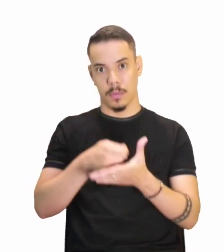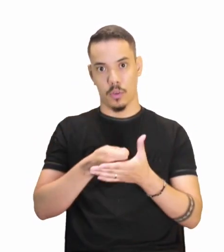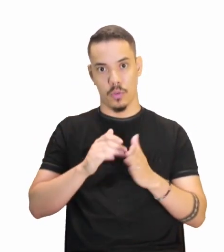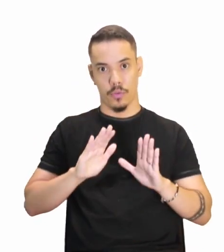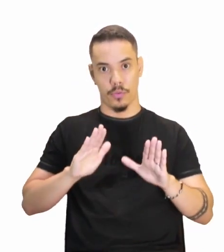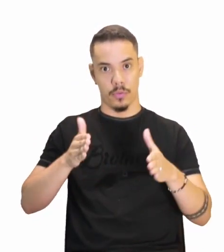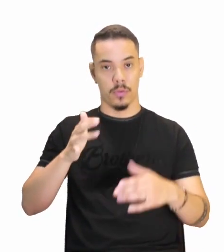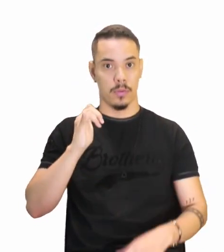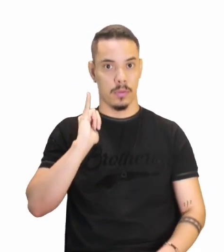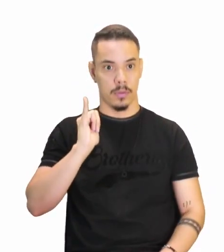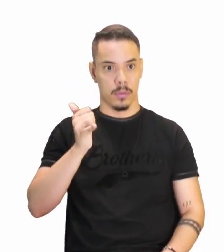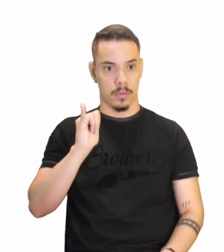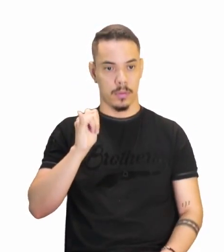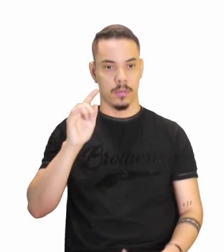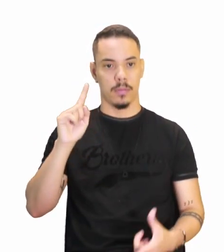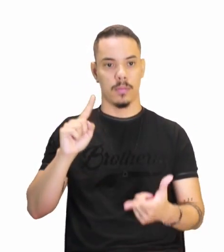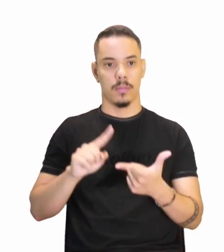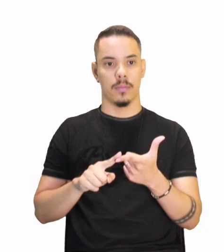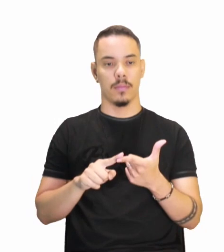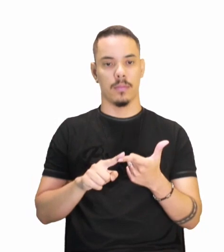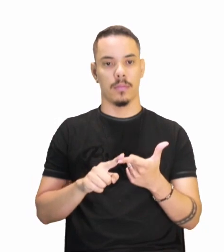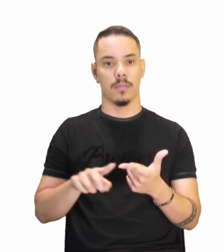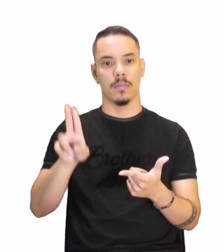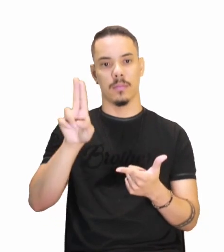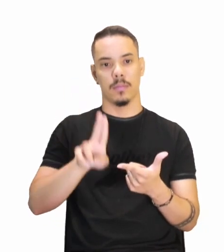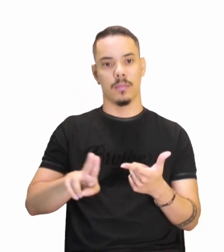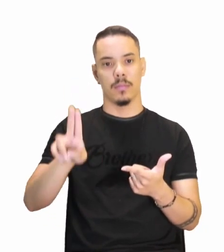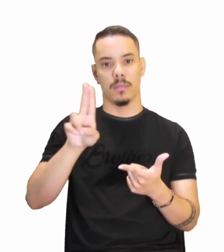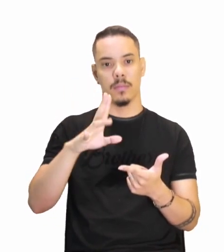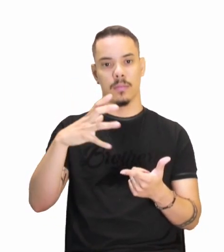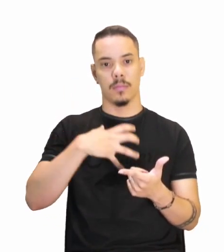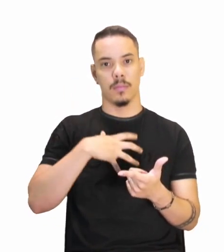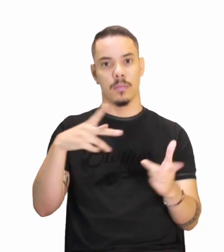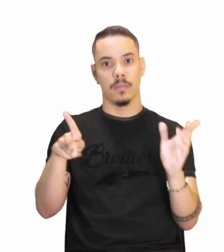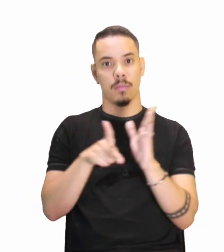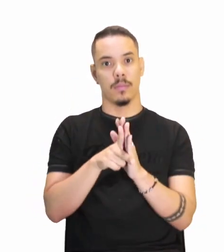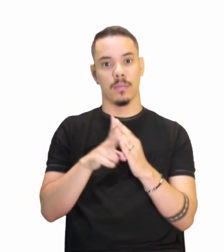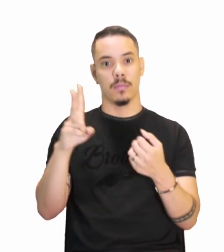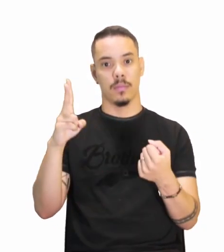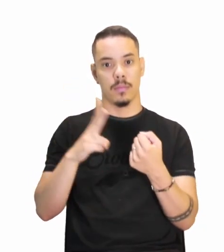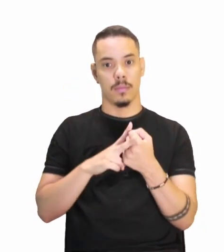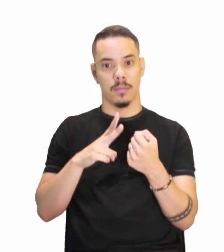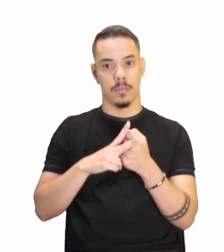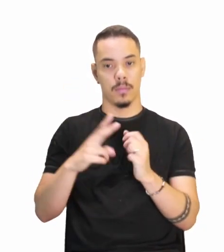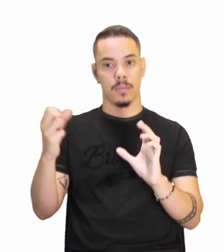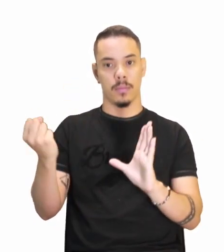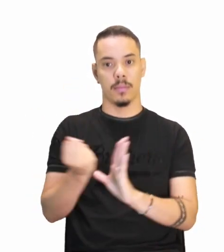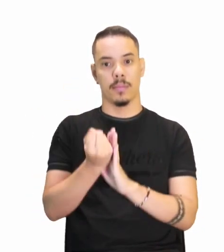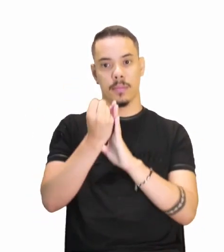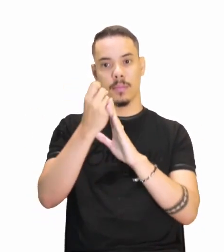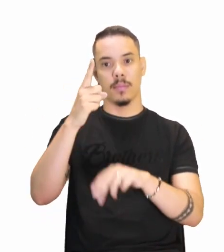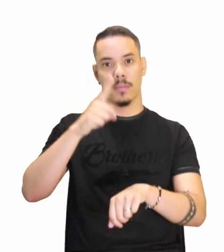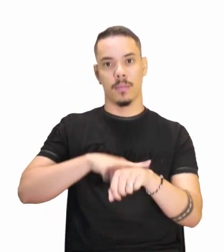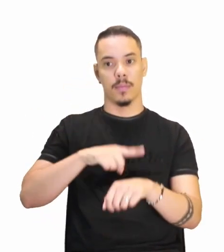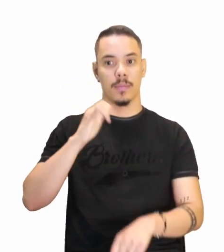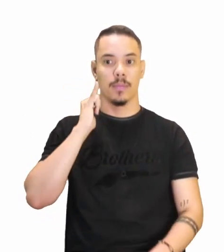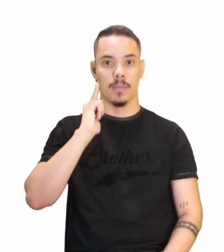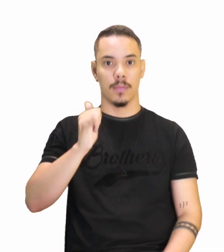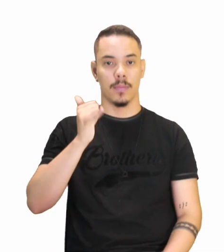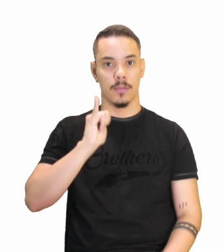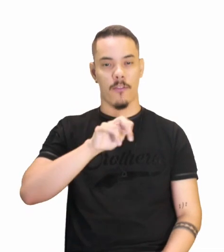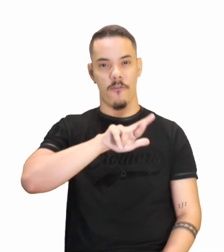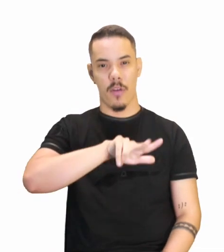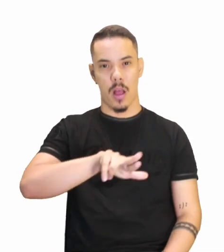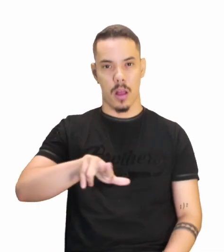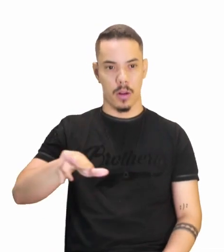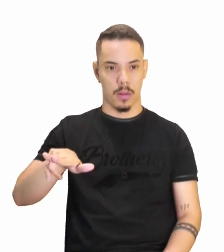o foco narrativo B utilização de formas verbais que marcam tempos narrativos